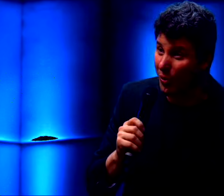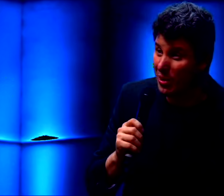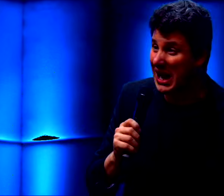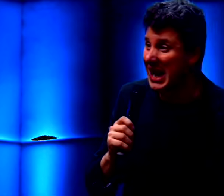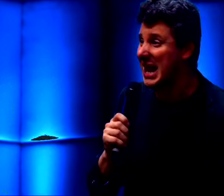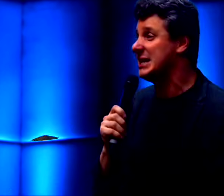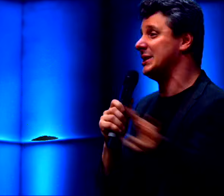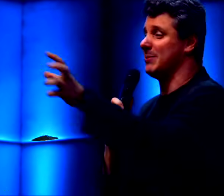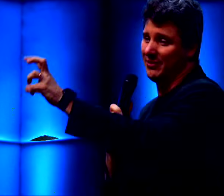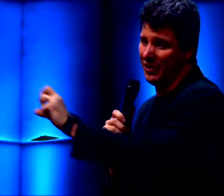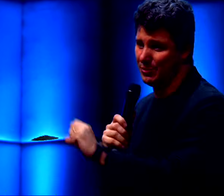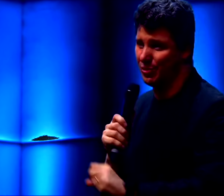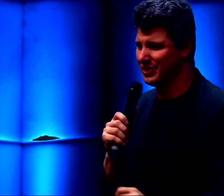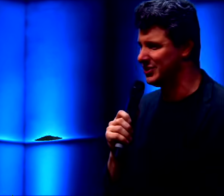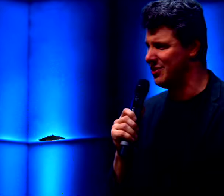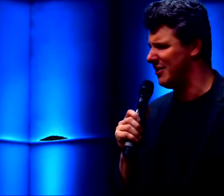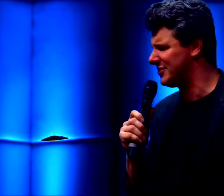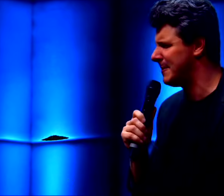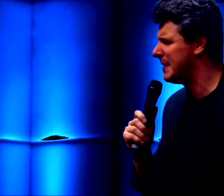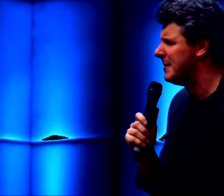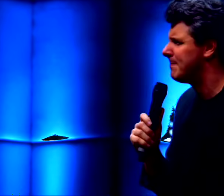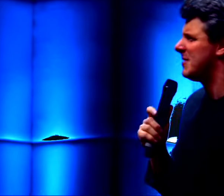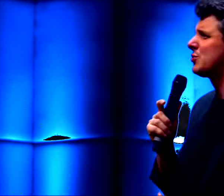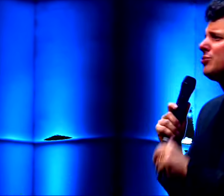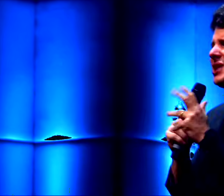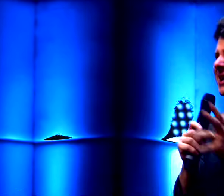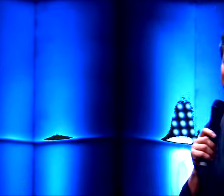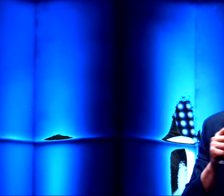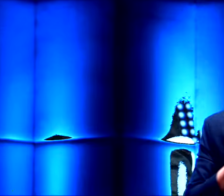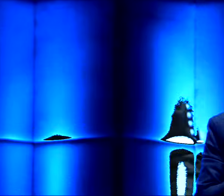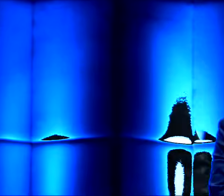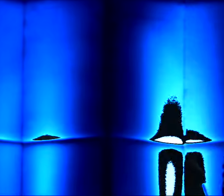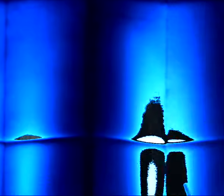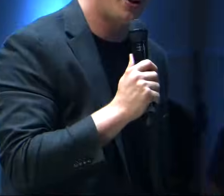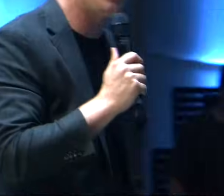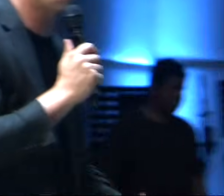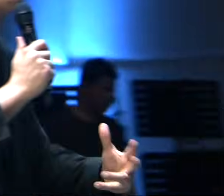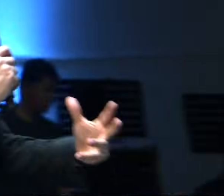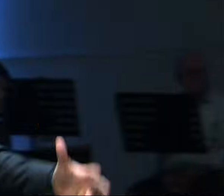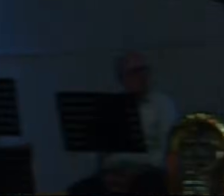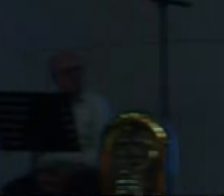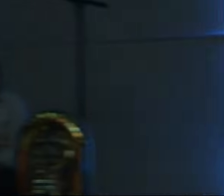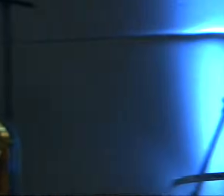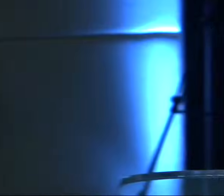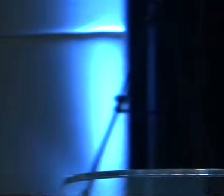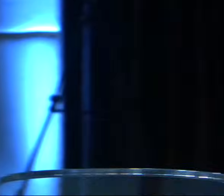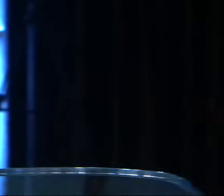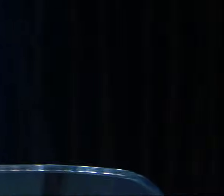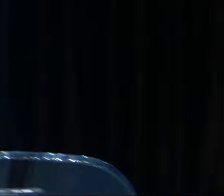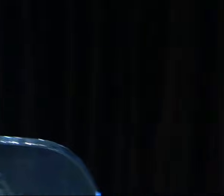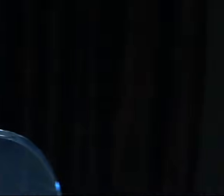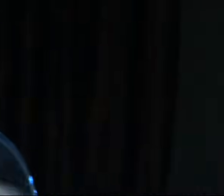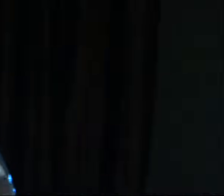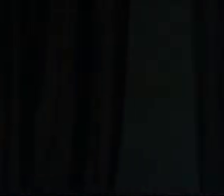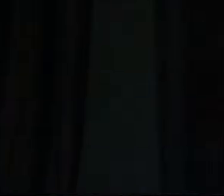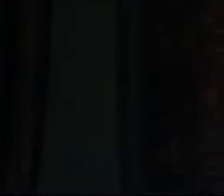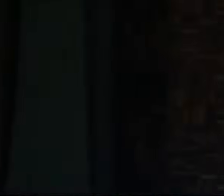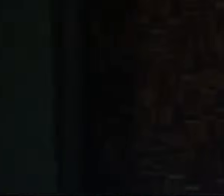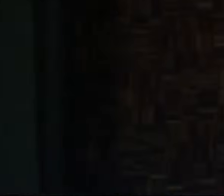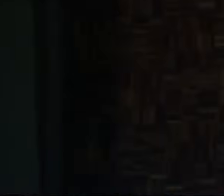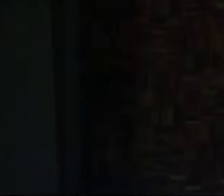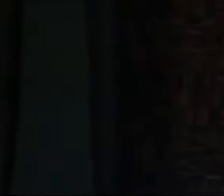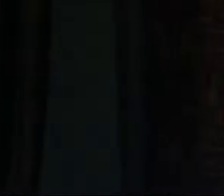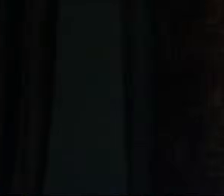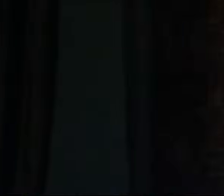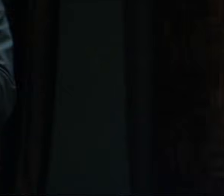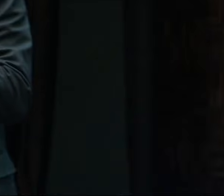chamando como igreja para vivermos coisas novas. Mas consagração familiar. O que a Bíblia fala sobre isso? A Bíblia